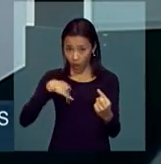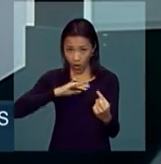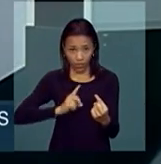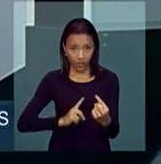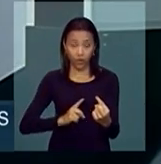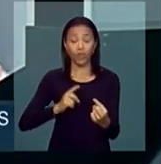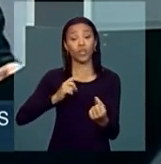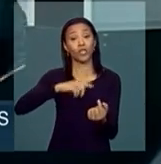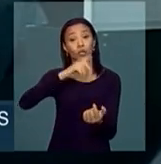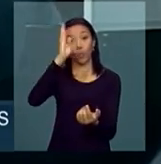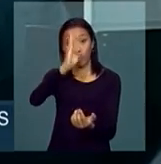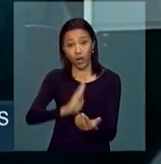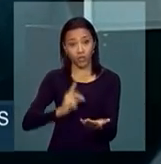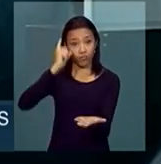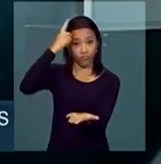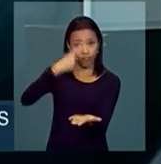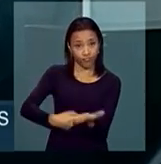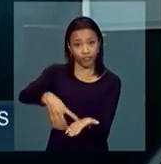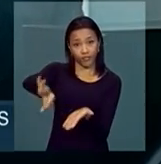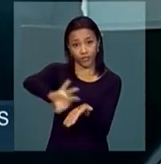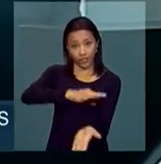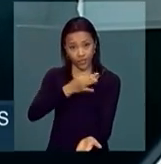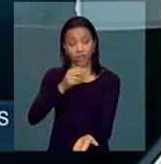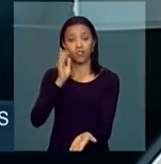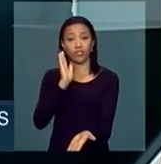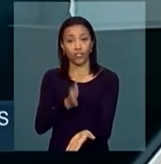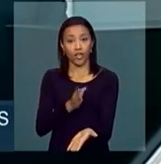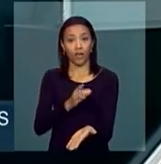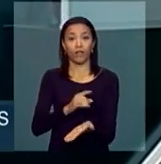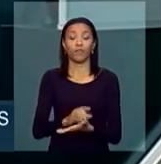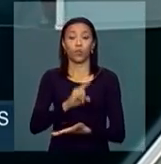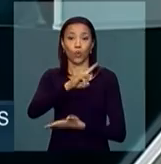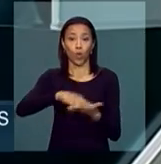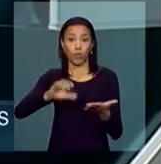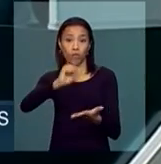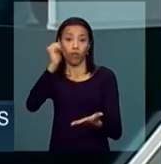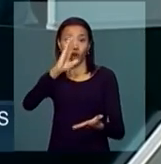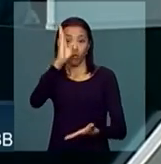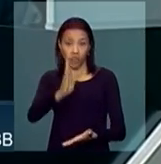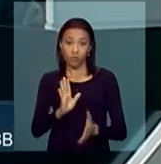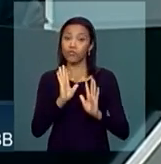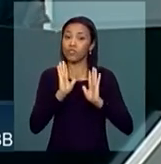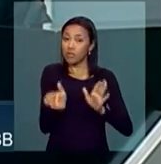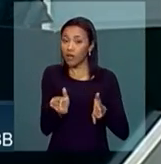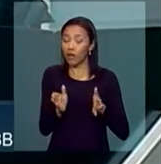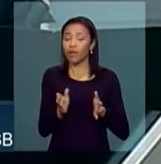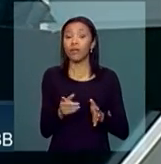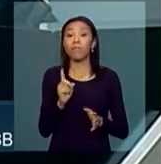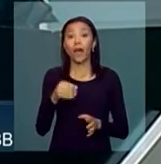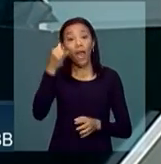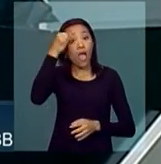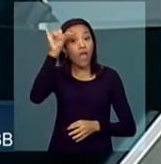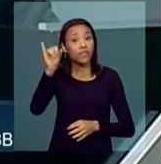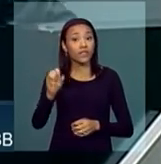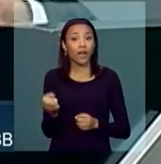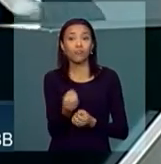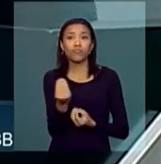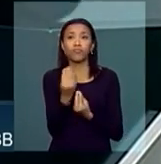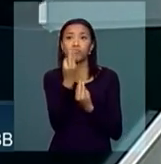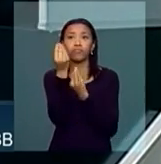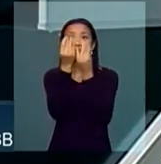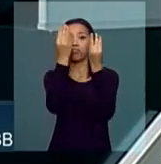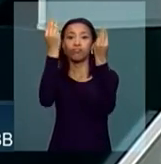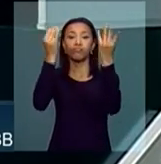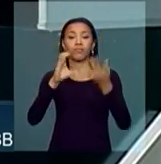assinou no Tratado de Copenhague, e para isso, para redução da emissão de gases tóxicos, a